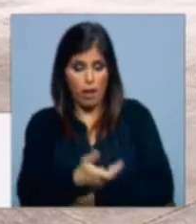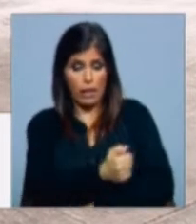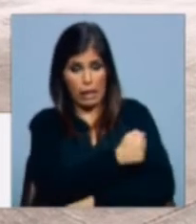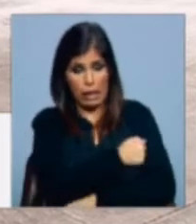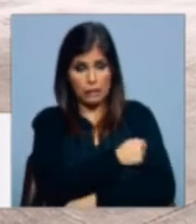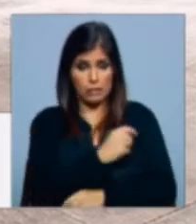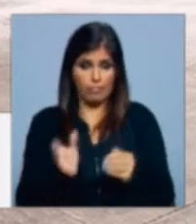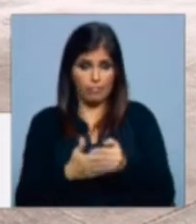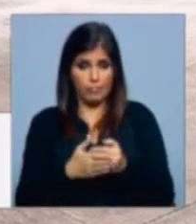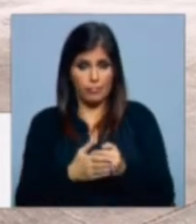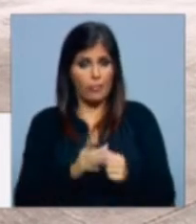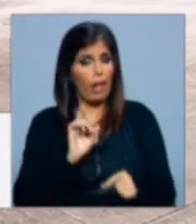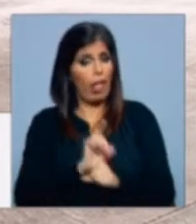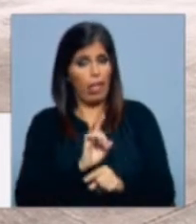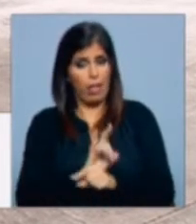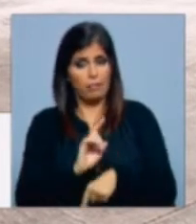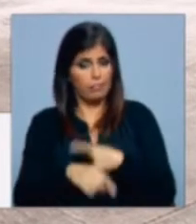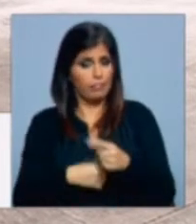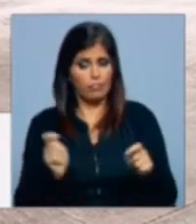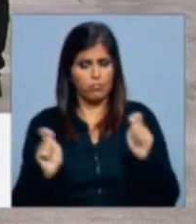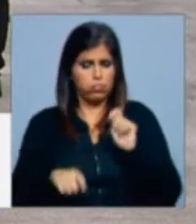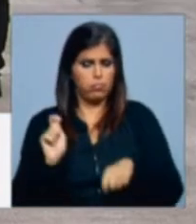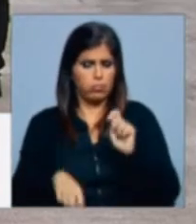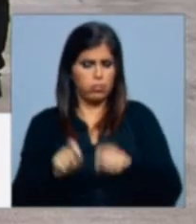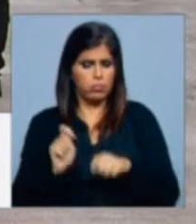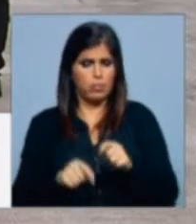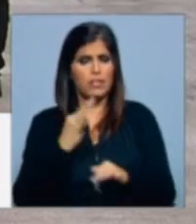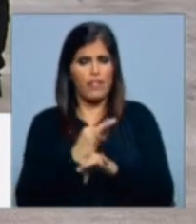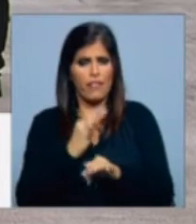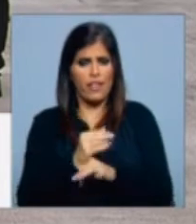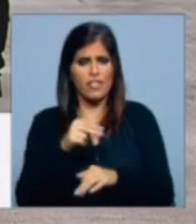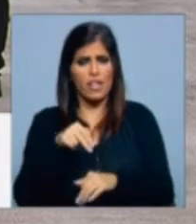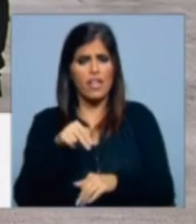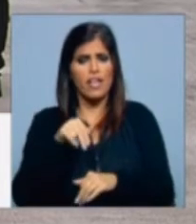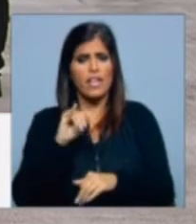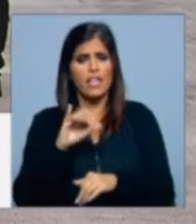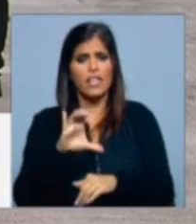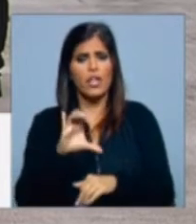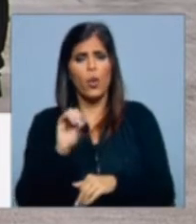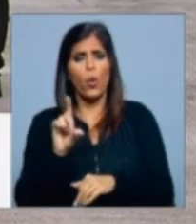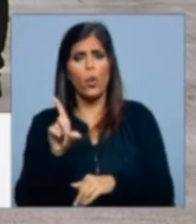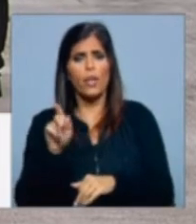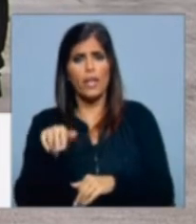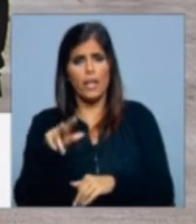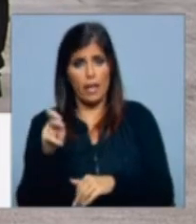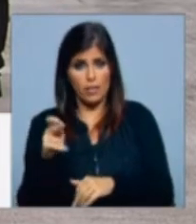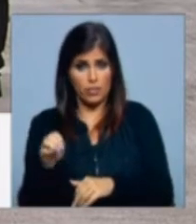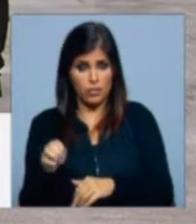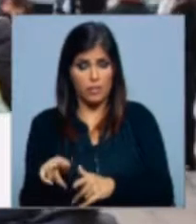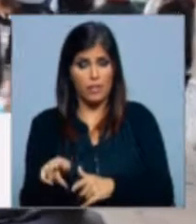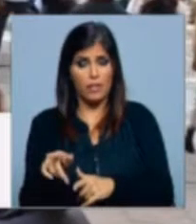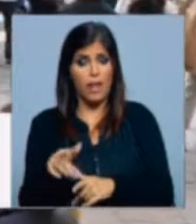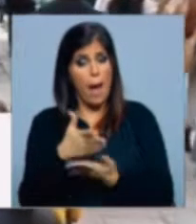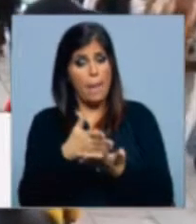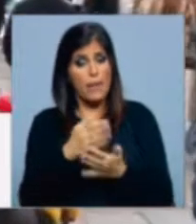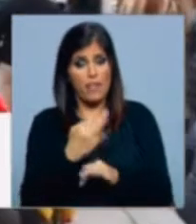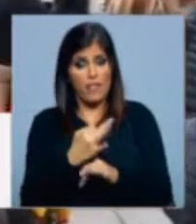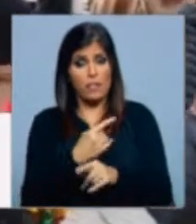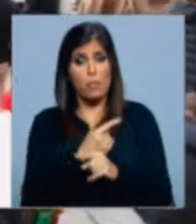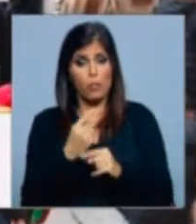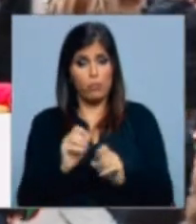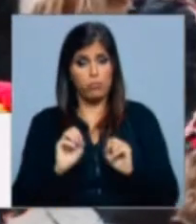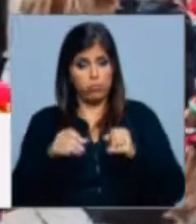a tradição do rufar dos bombos das Nicolinas. Aparentemente vai entrar a meio da festa, porque no arranque, o Pinheiro,